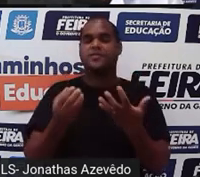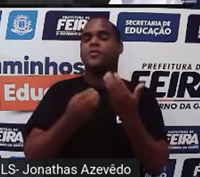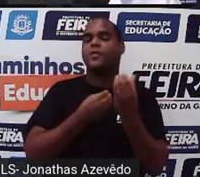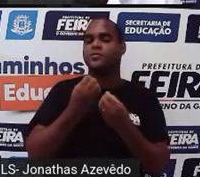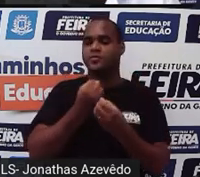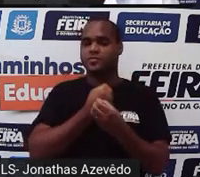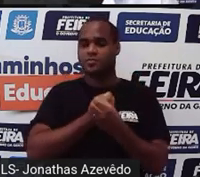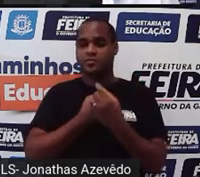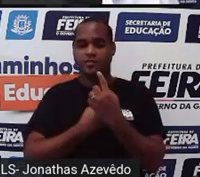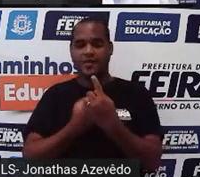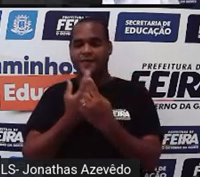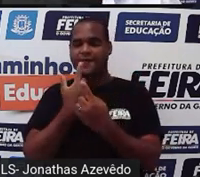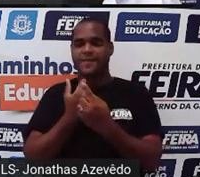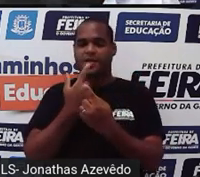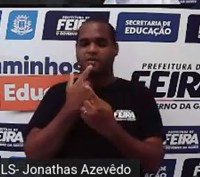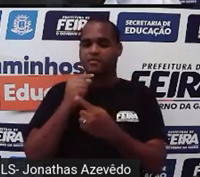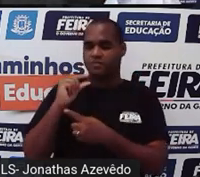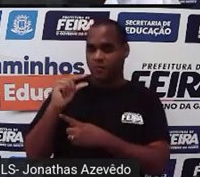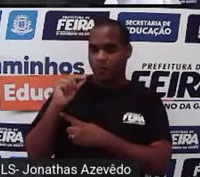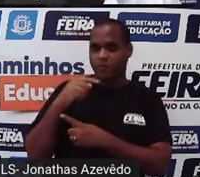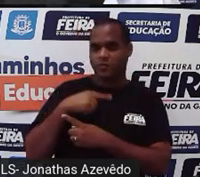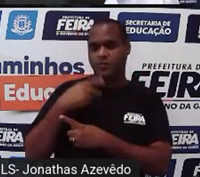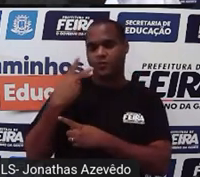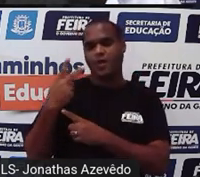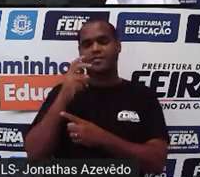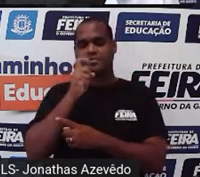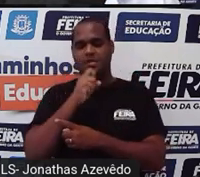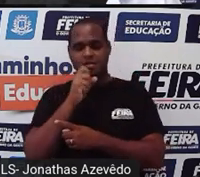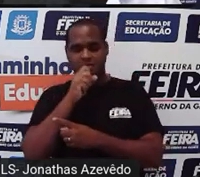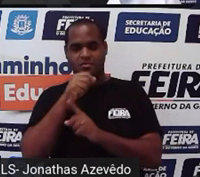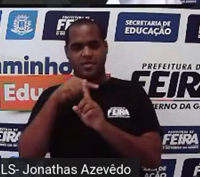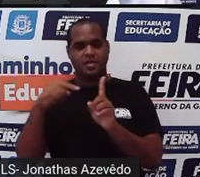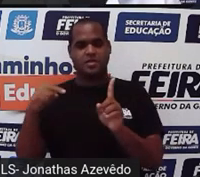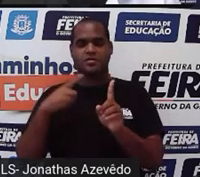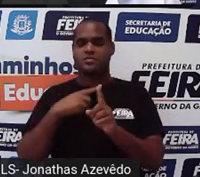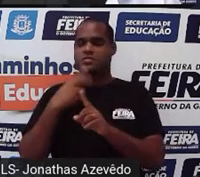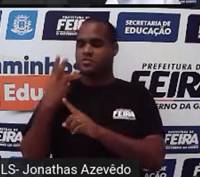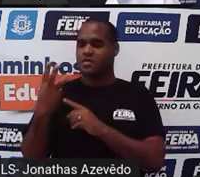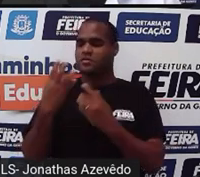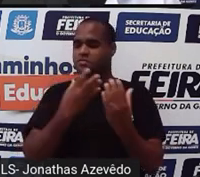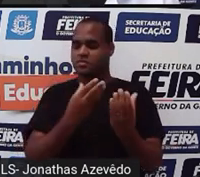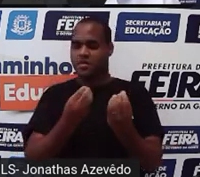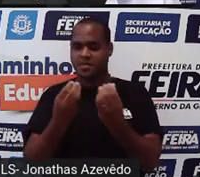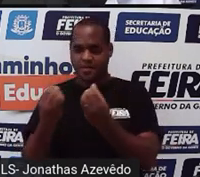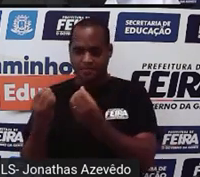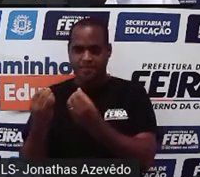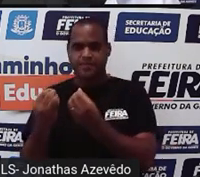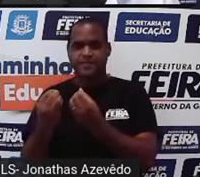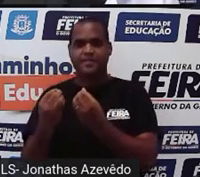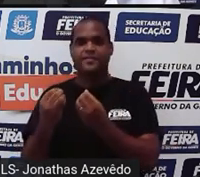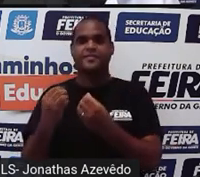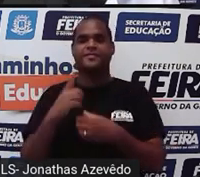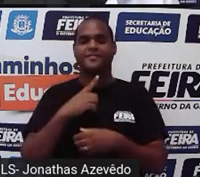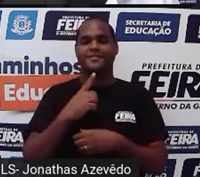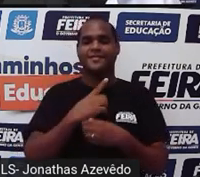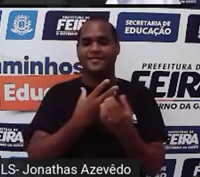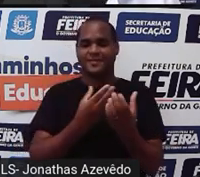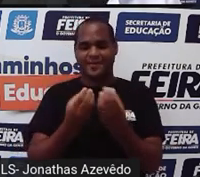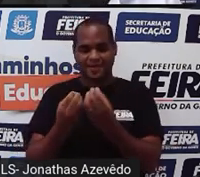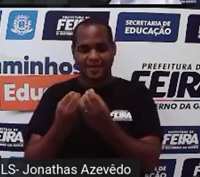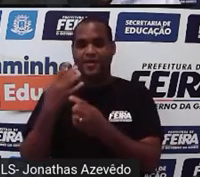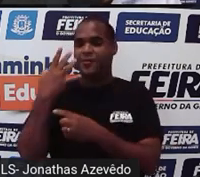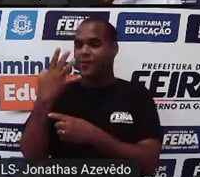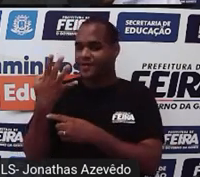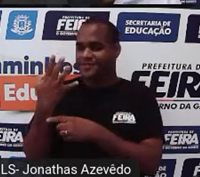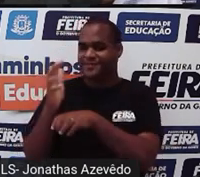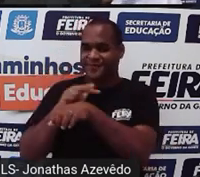número um em vermelho para pouco número dois laranja pela metade número três em amarelo amarelo para a maioria